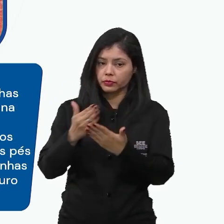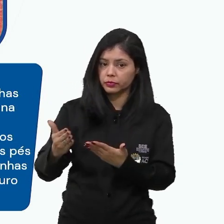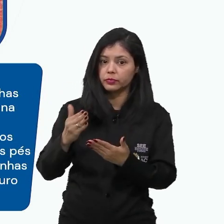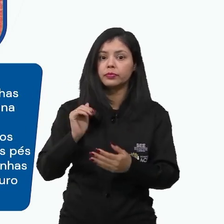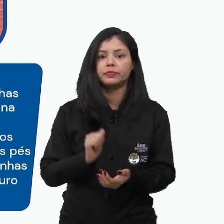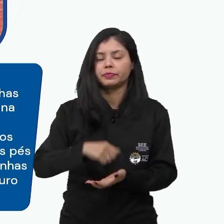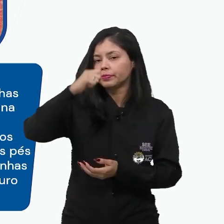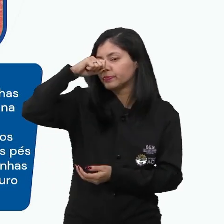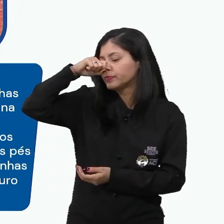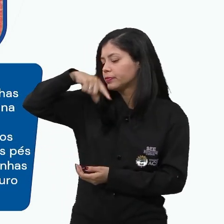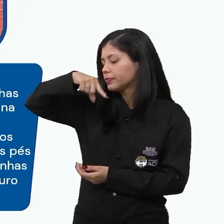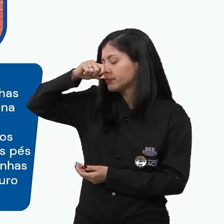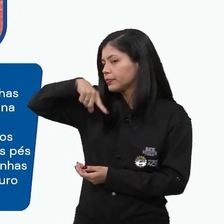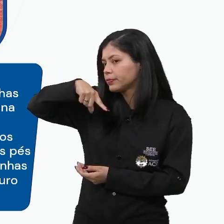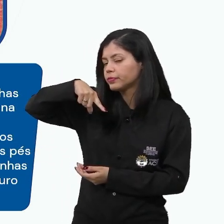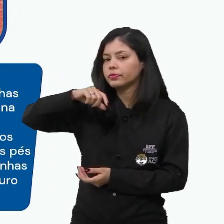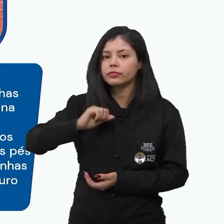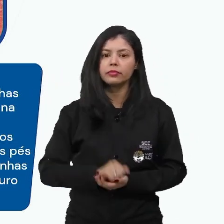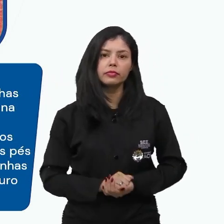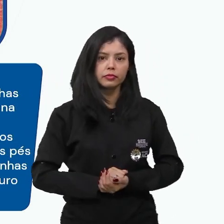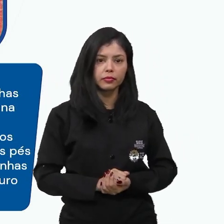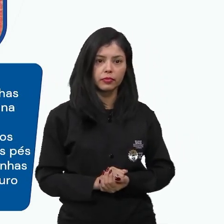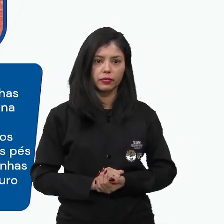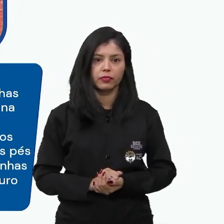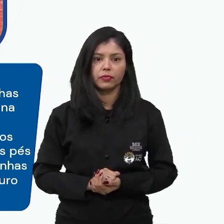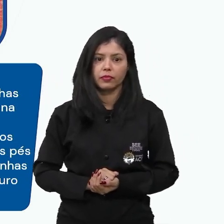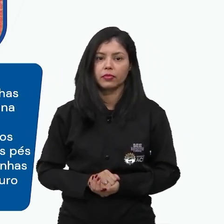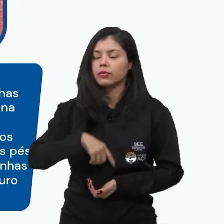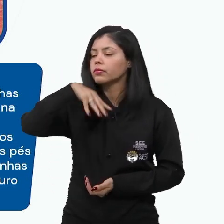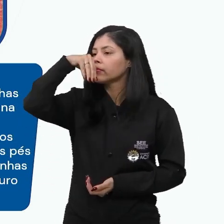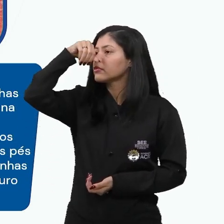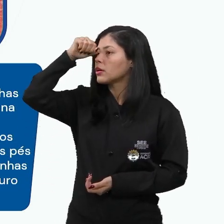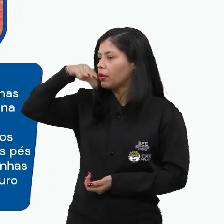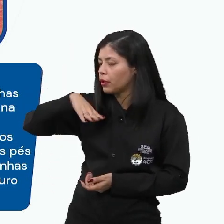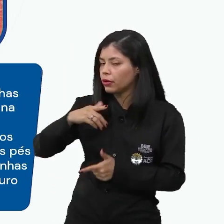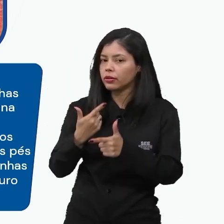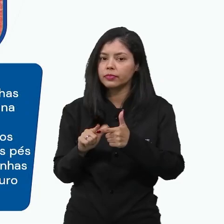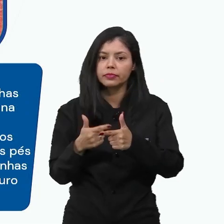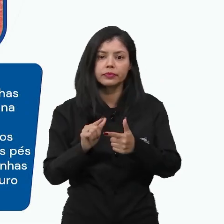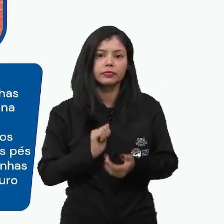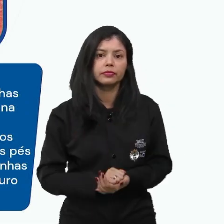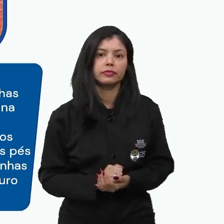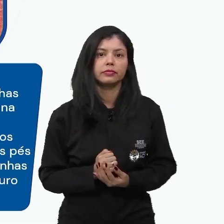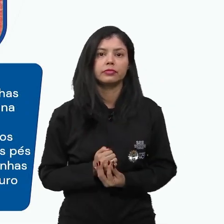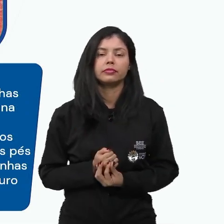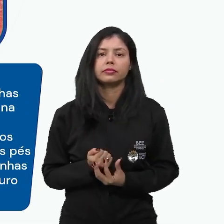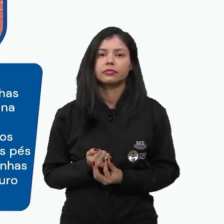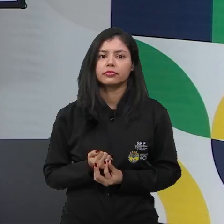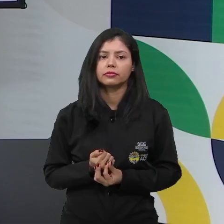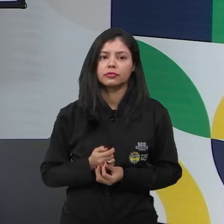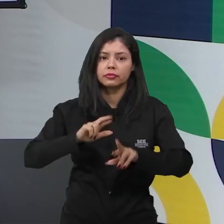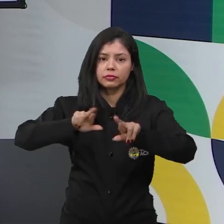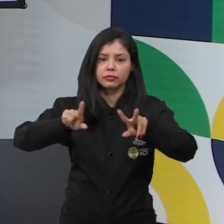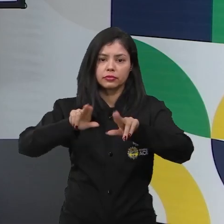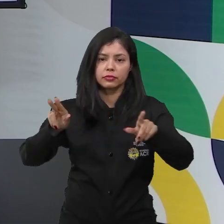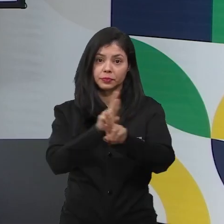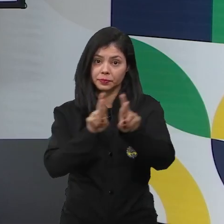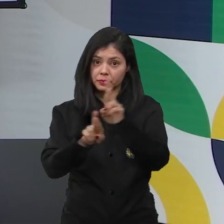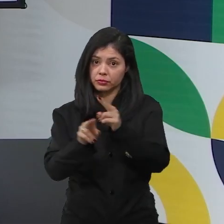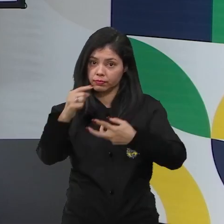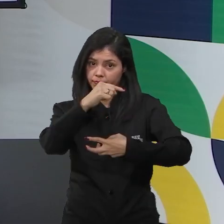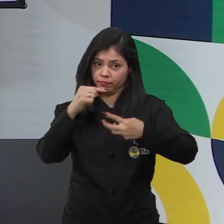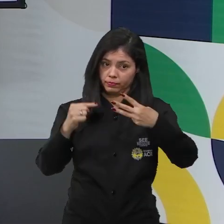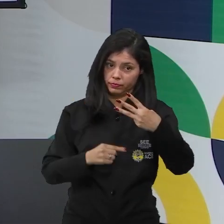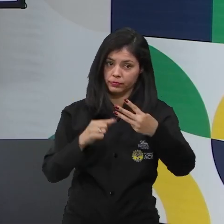pelo resfriado, gripes e síndrome respiratória. Vocês sabiam que tem diferença em relação a esses tipos